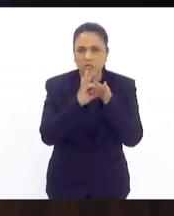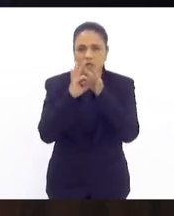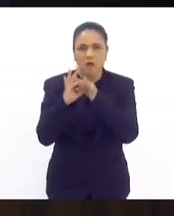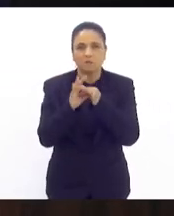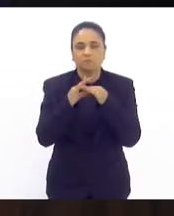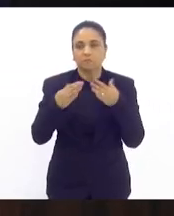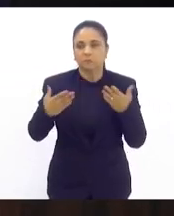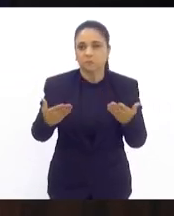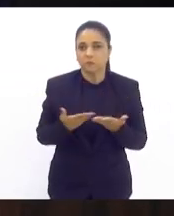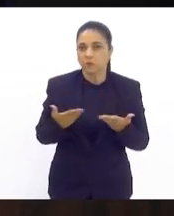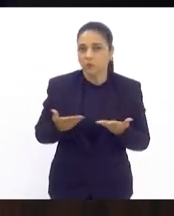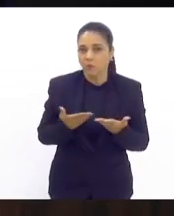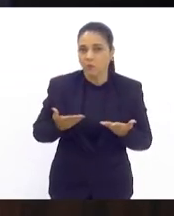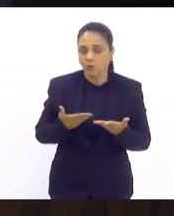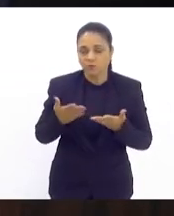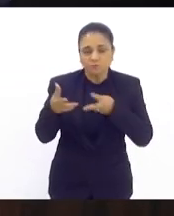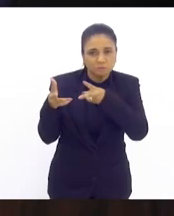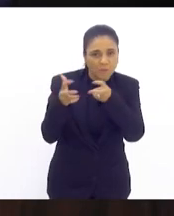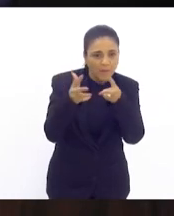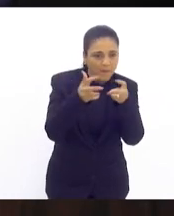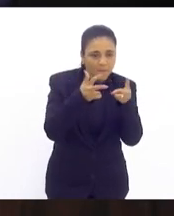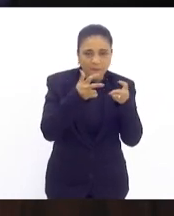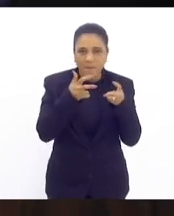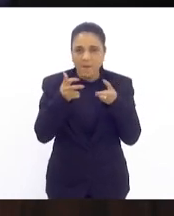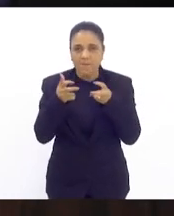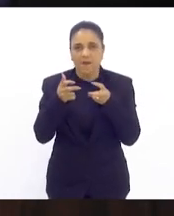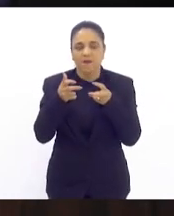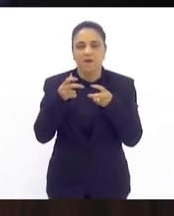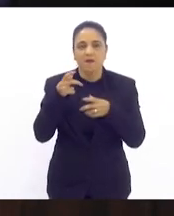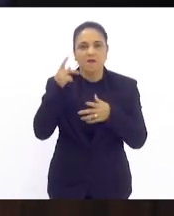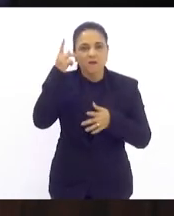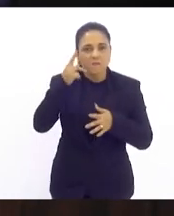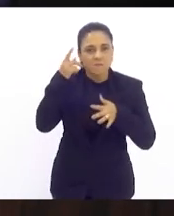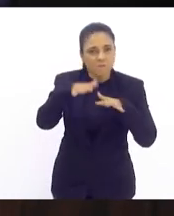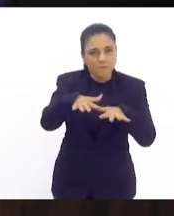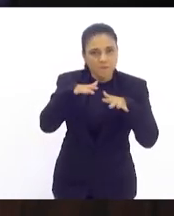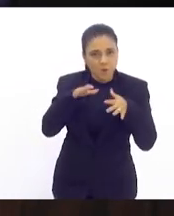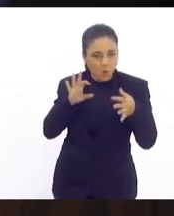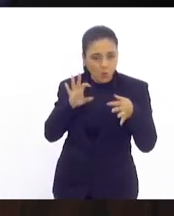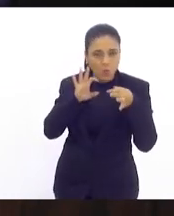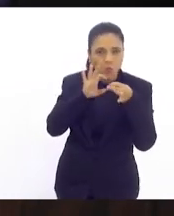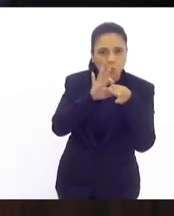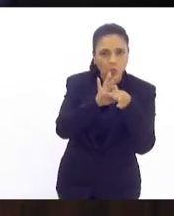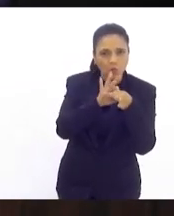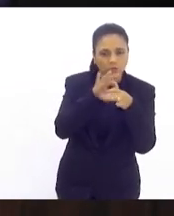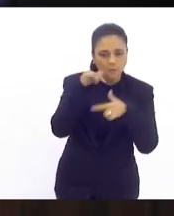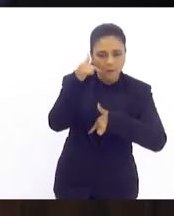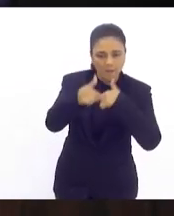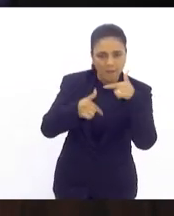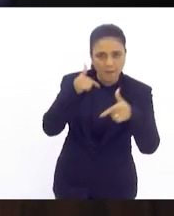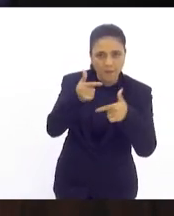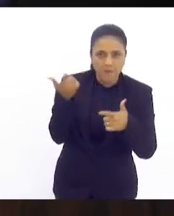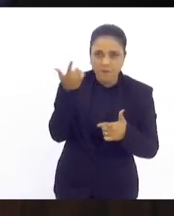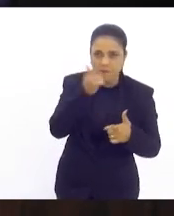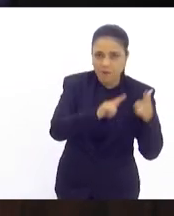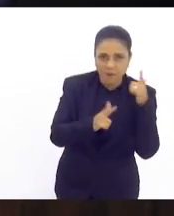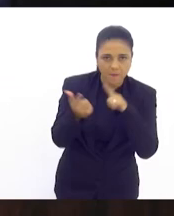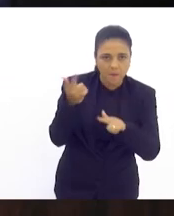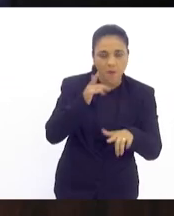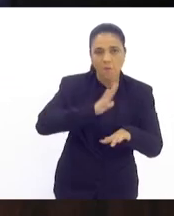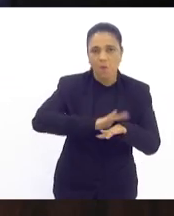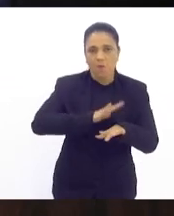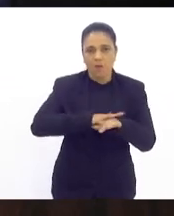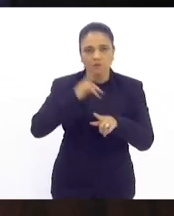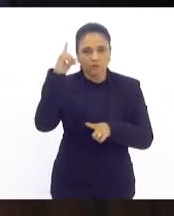nós estamos vendo que realmente o Parlamento tem que estar Unido para que a gente possa vencer esse momento difícil